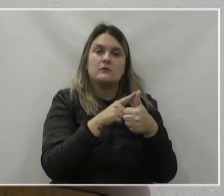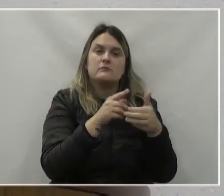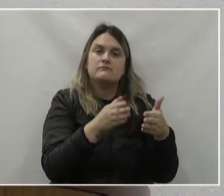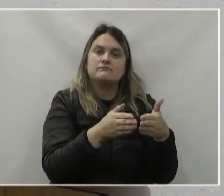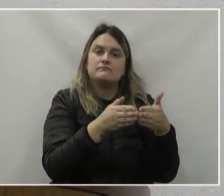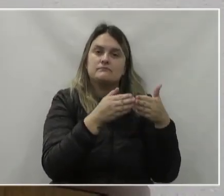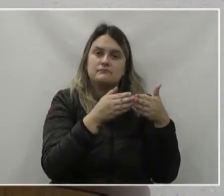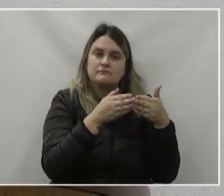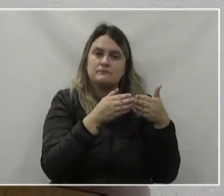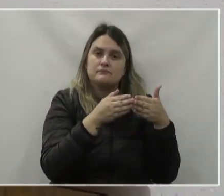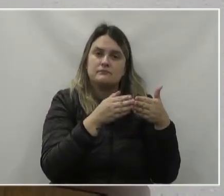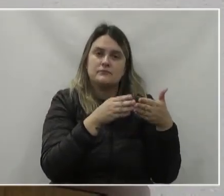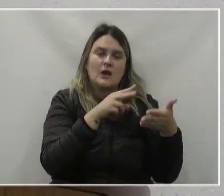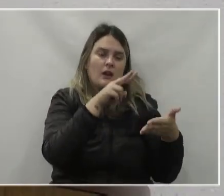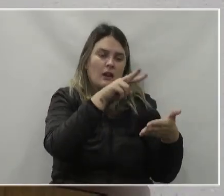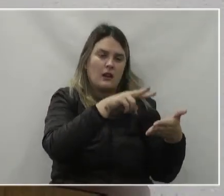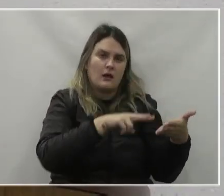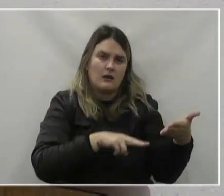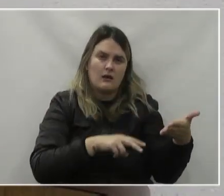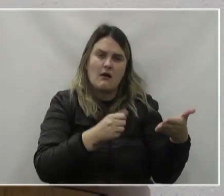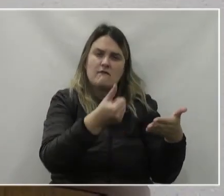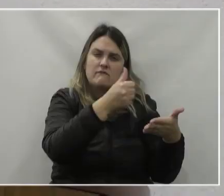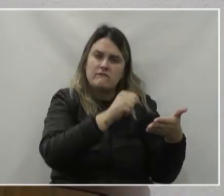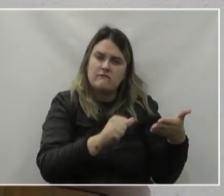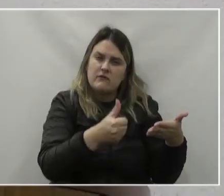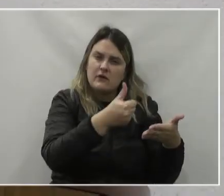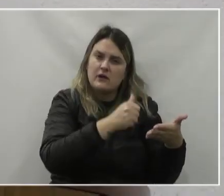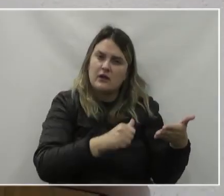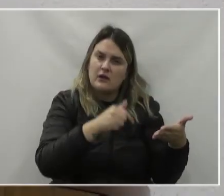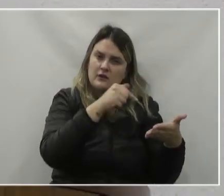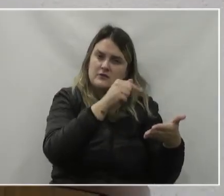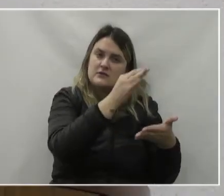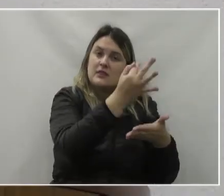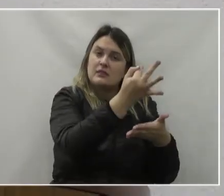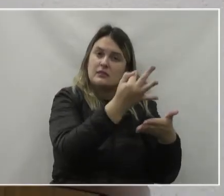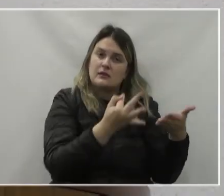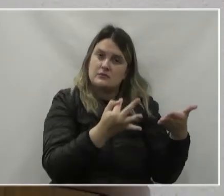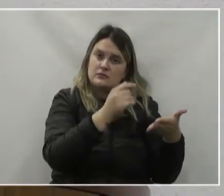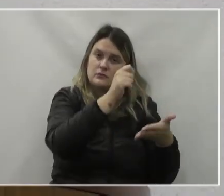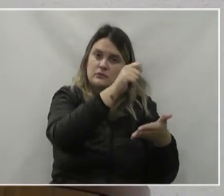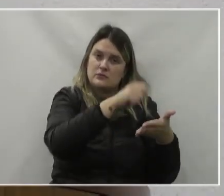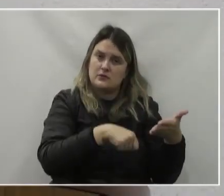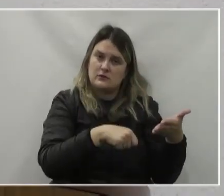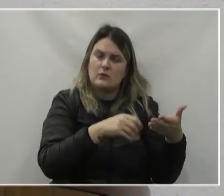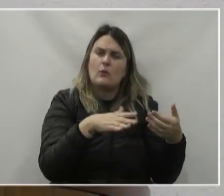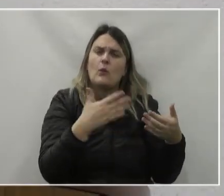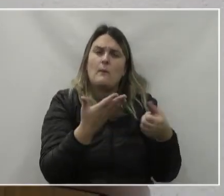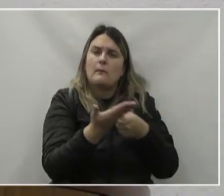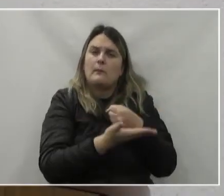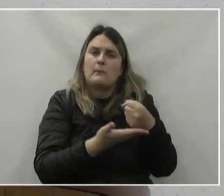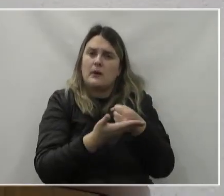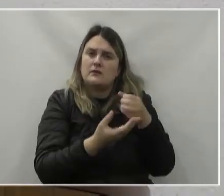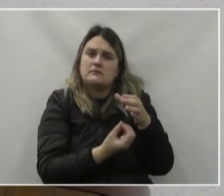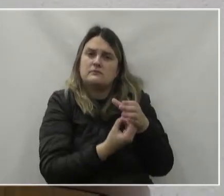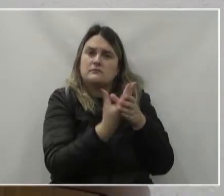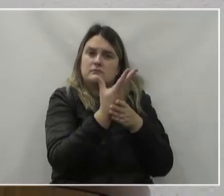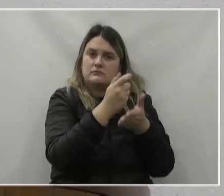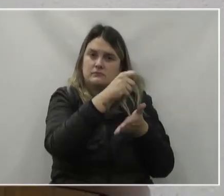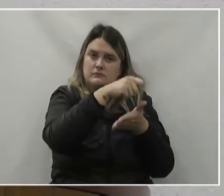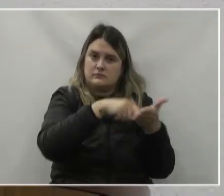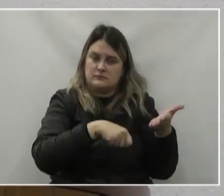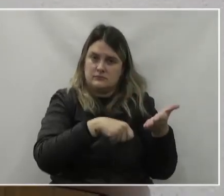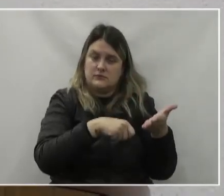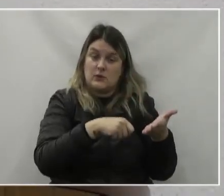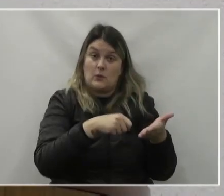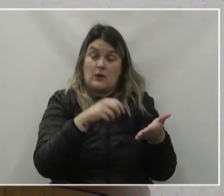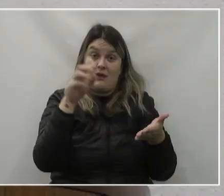solicitou que fosse feita uma avaliação do contrato, na verdade, das bases que geraram aquele contrato para fazer